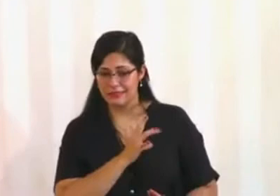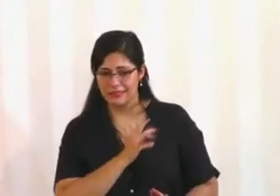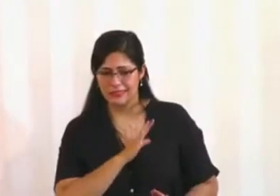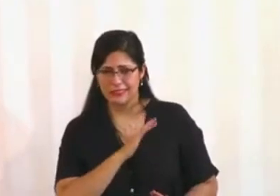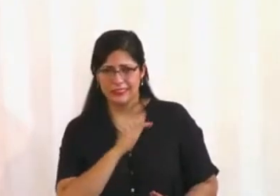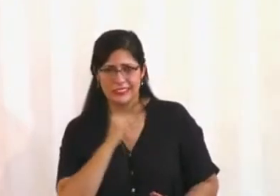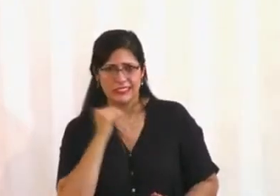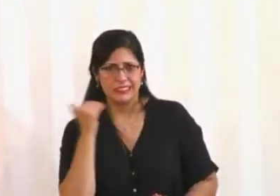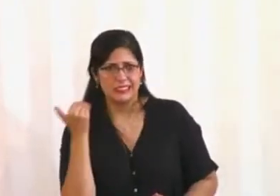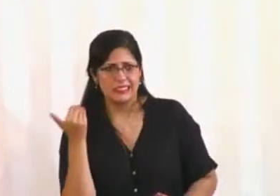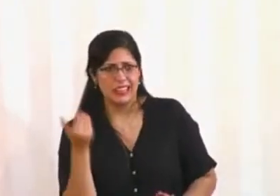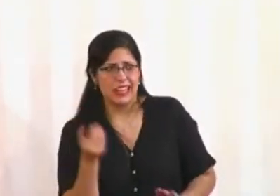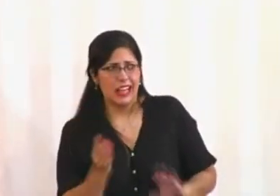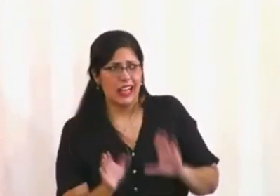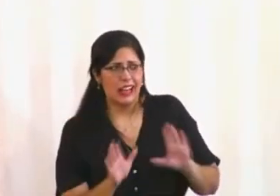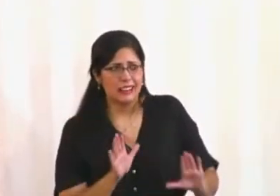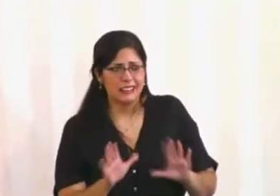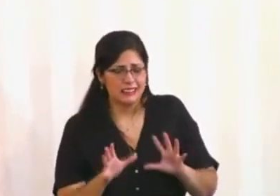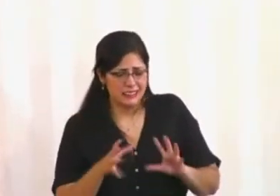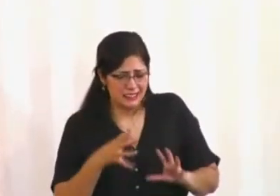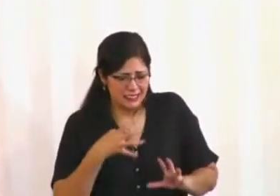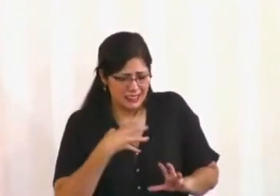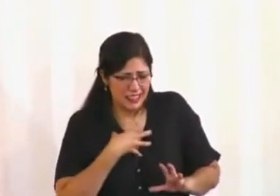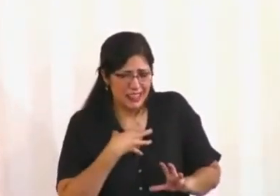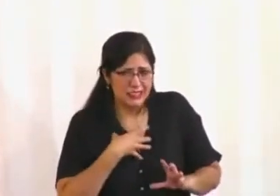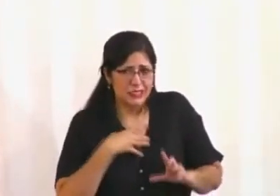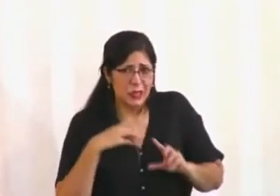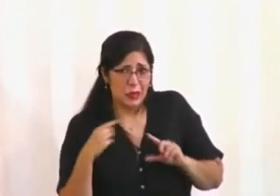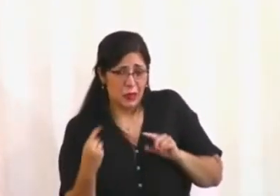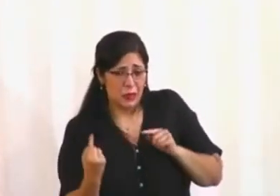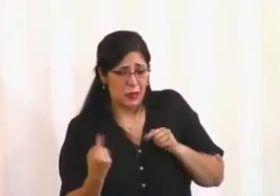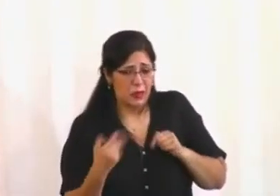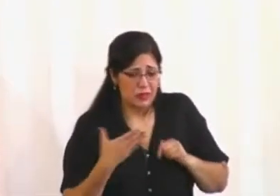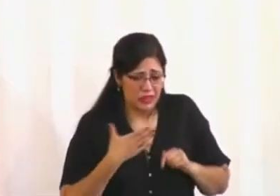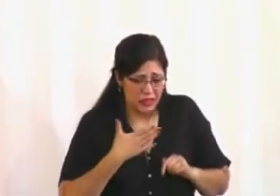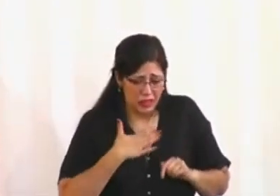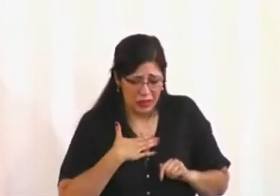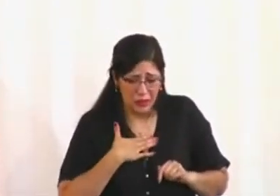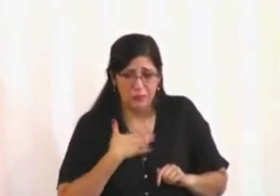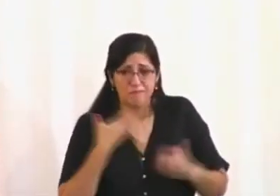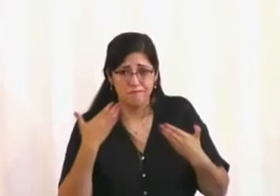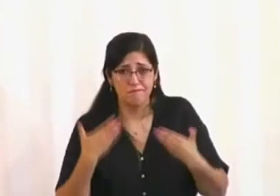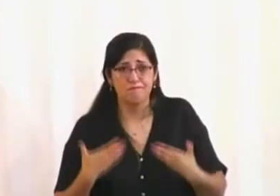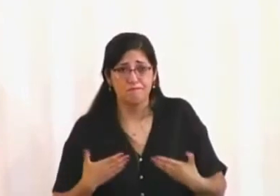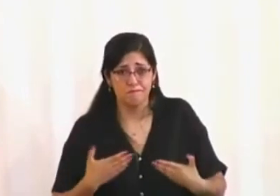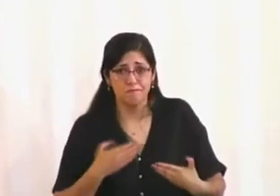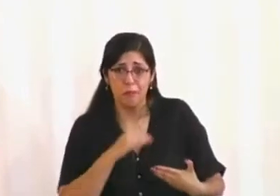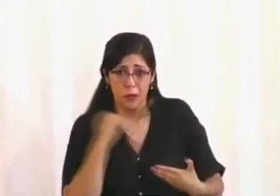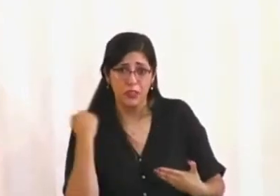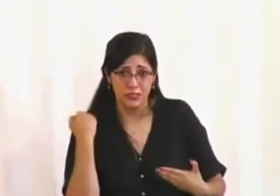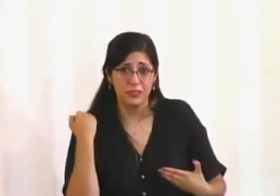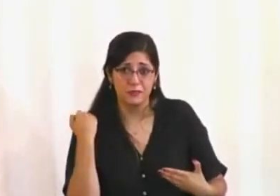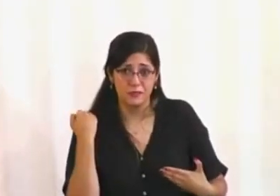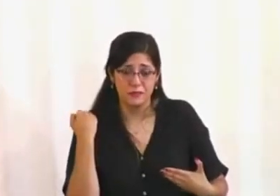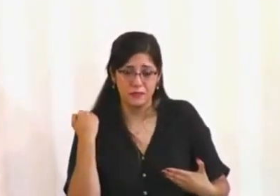uma forma tão grave que você disse, Senhor, eu estou diante da morte agora. Já foi lido nessa manhã,